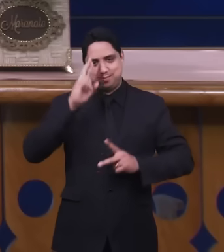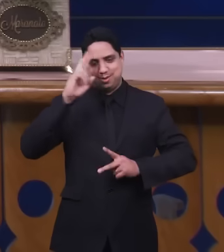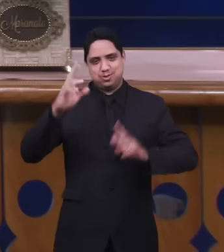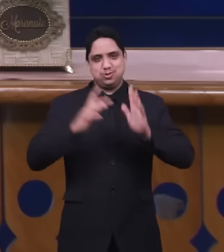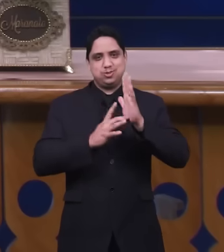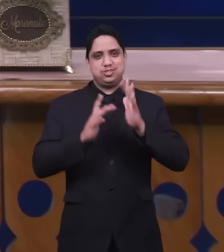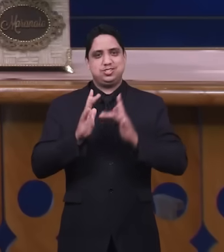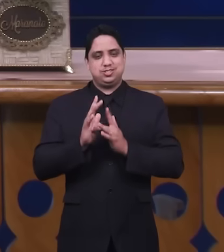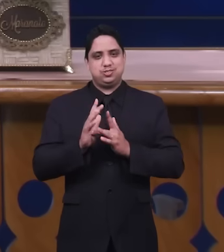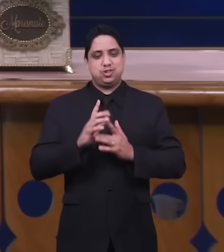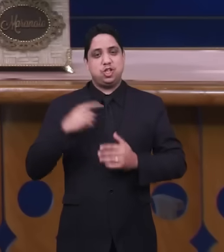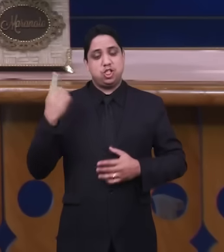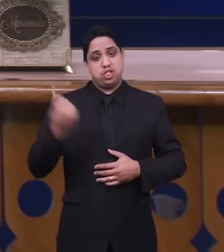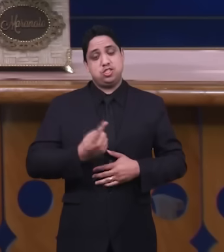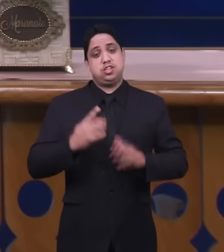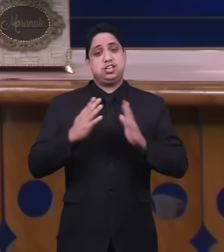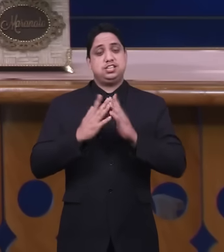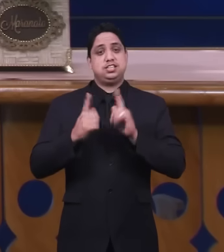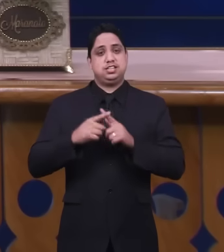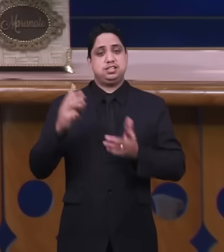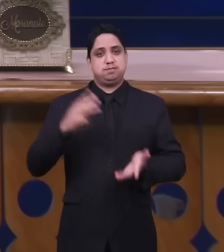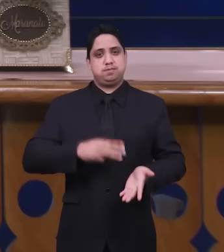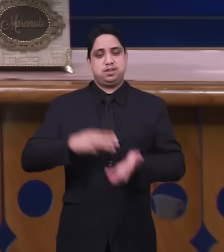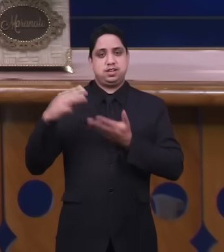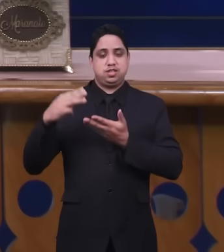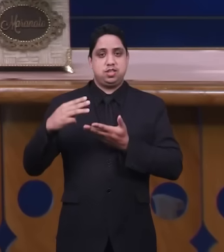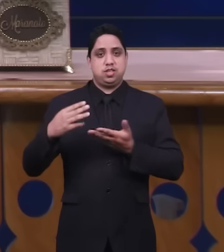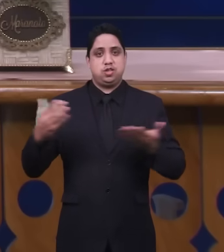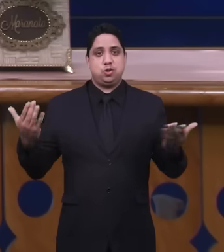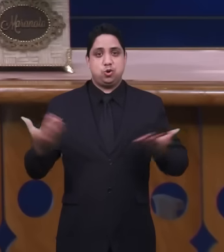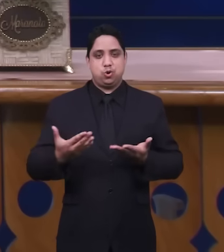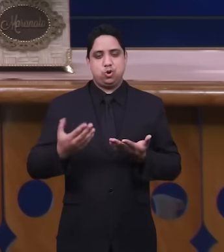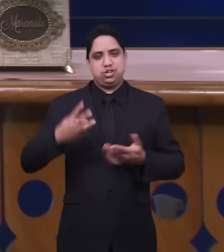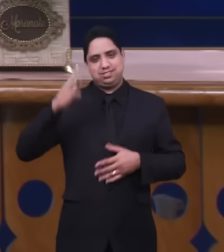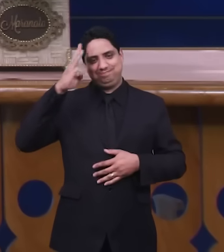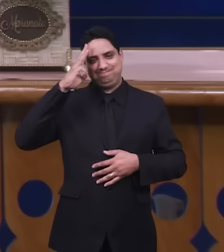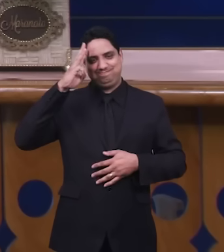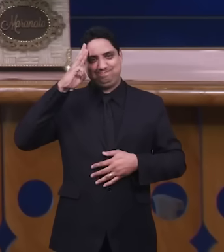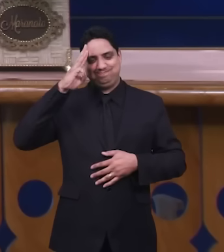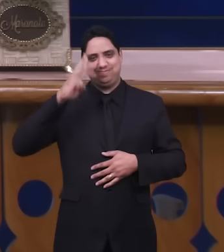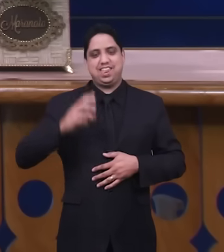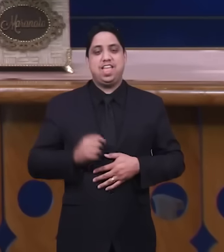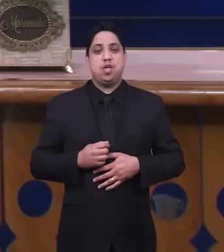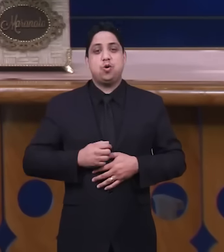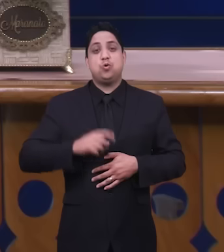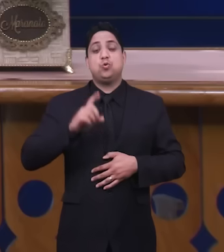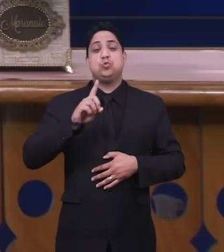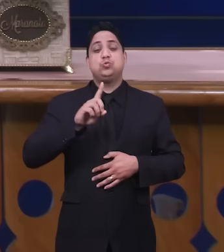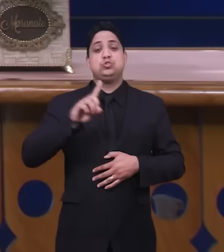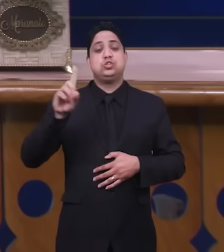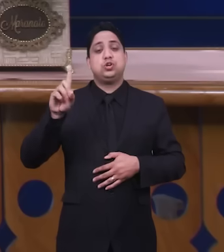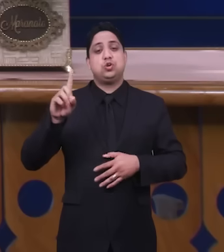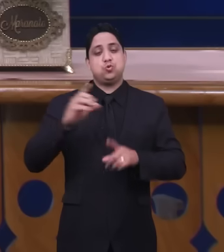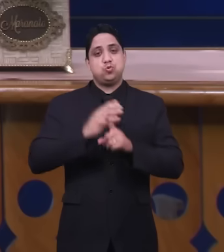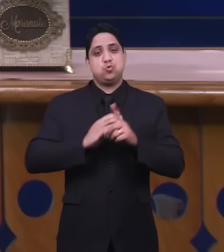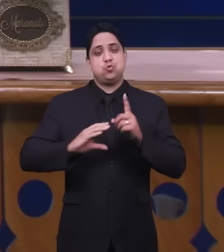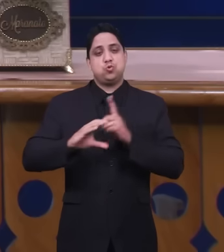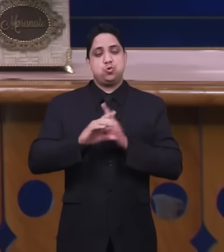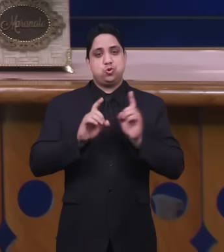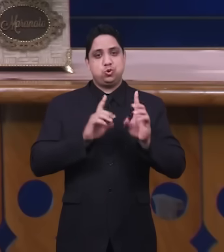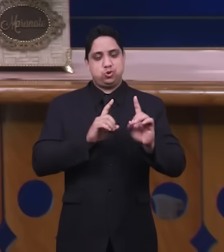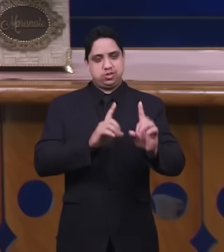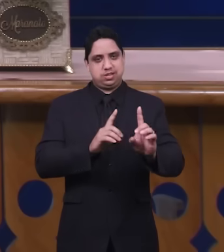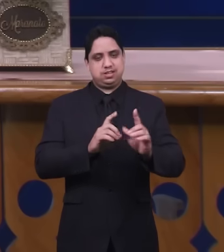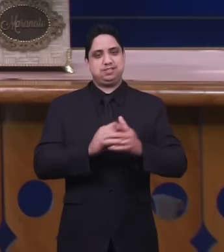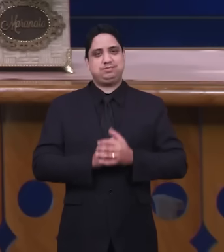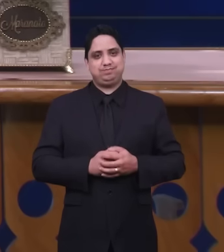paz do Senhor Jesus, nós somos a Igreja Cristã Maranata e hoje, dia de terça-feira, é o dia de culto doutrinário,